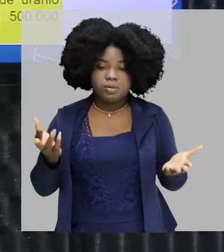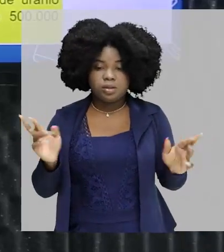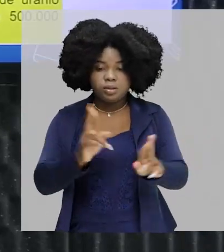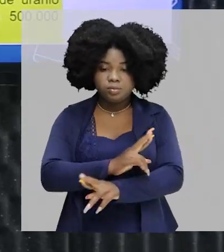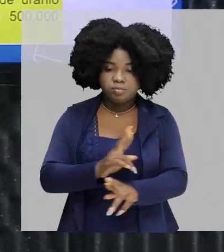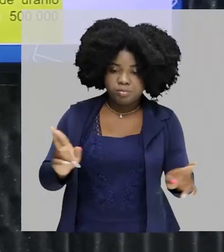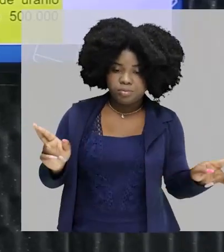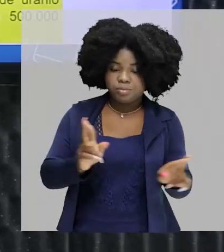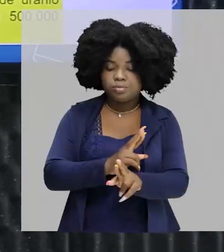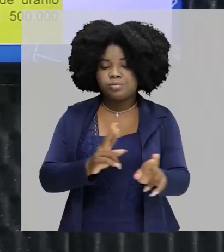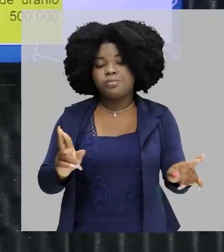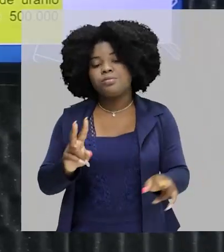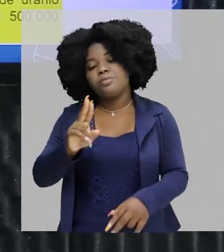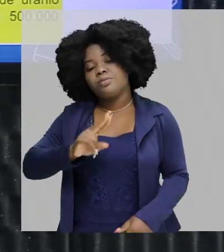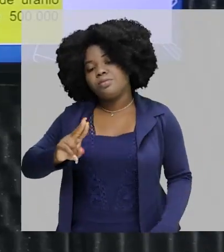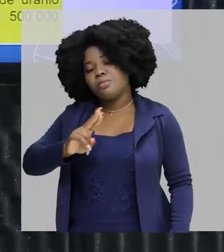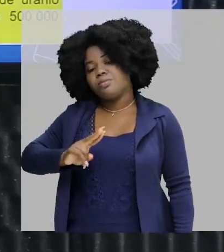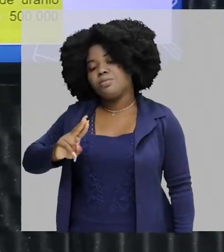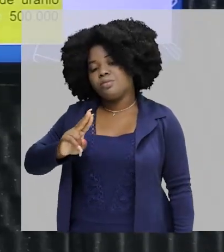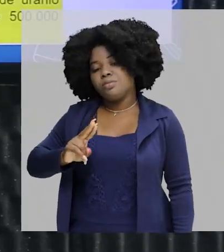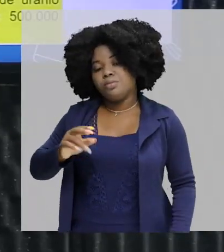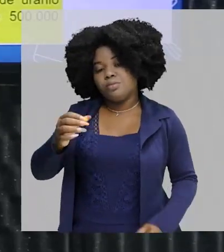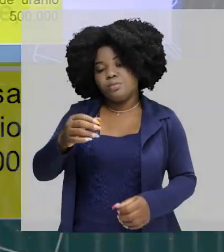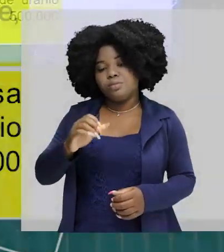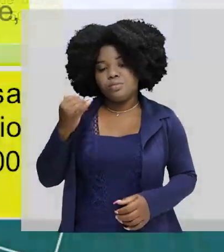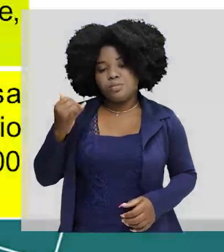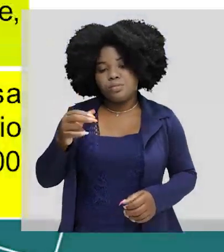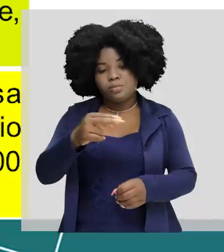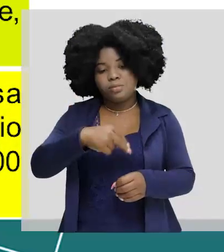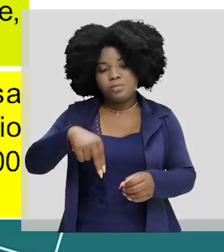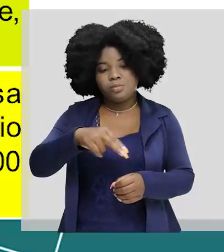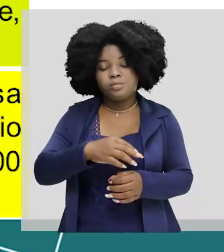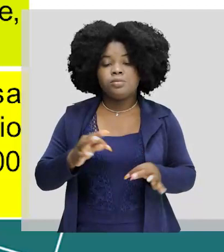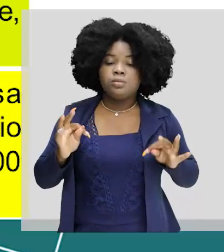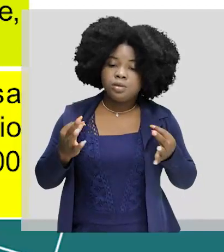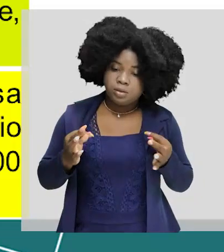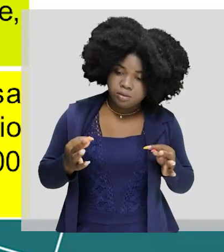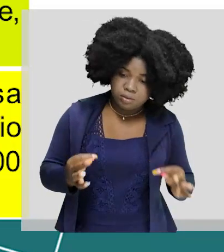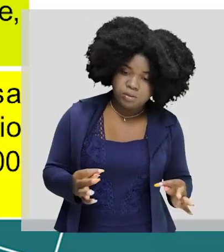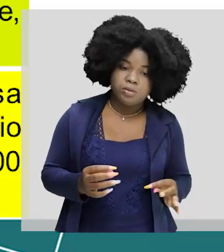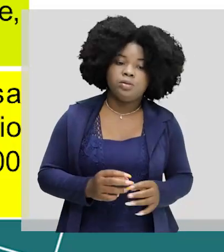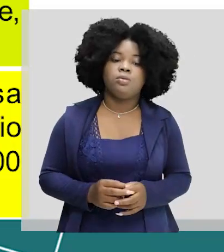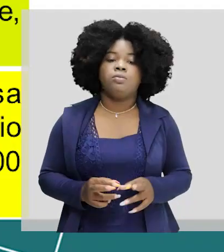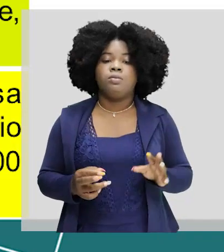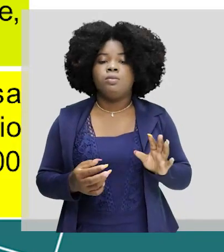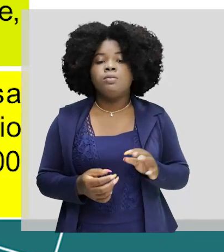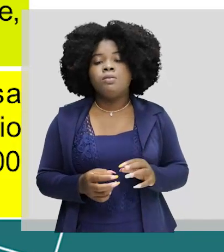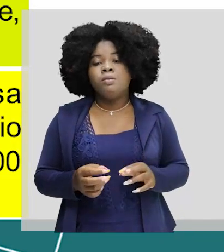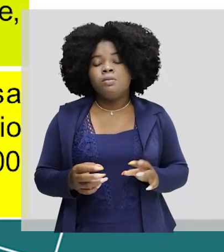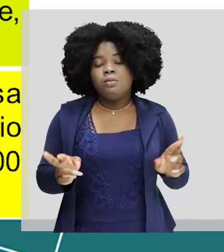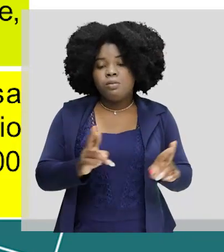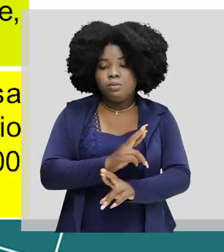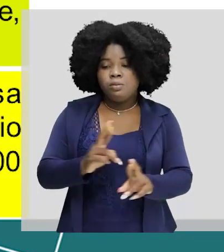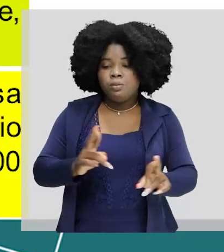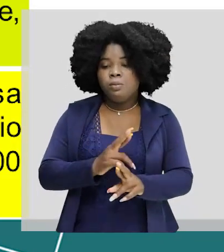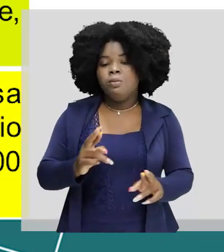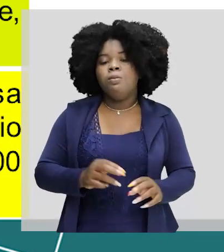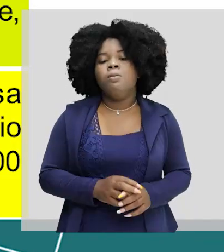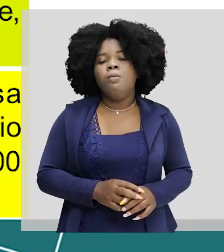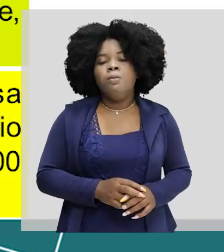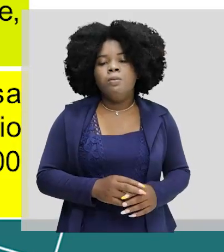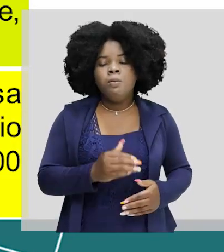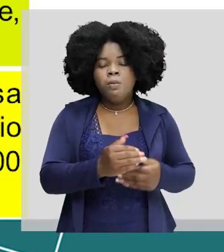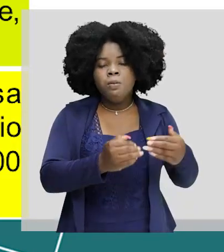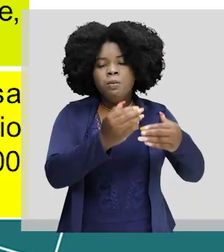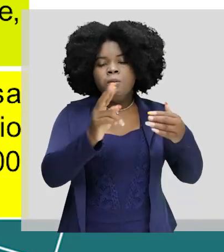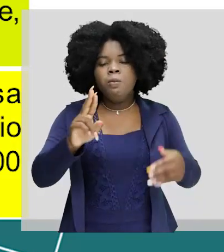da energia nuclear, certo? A tecnologia nuclear, no que se refere à construção de usina